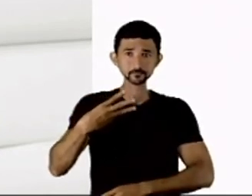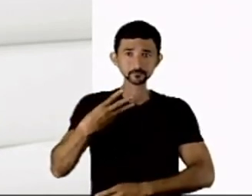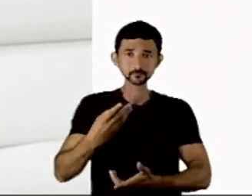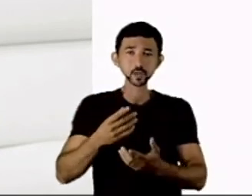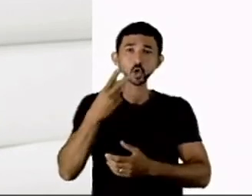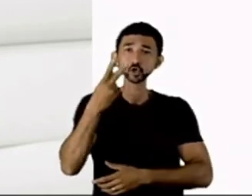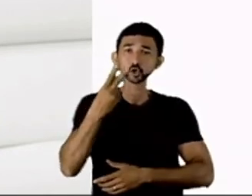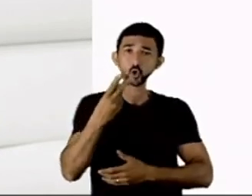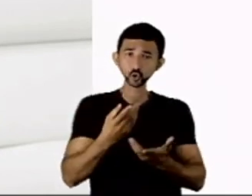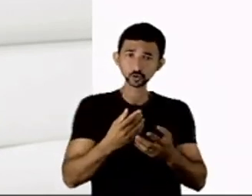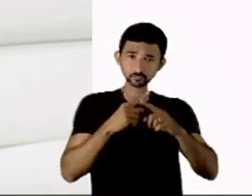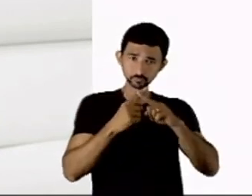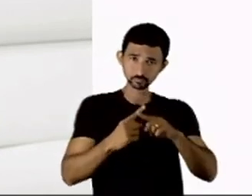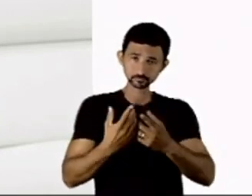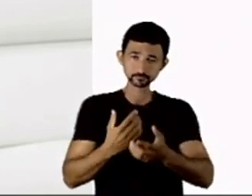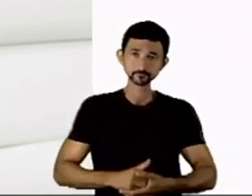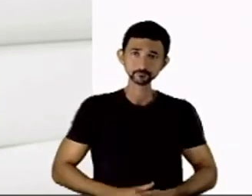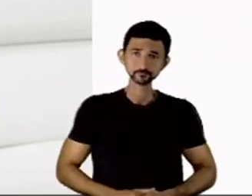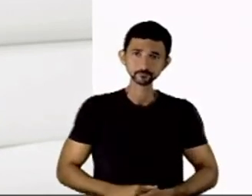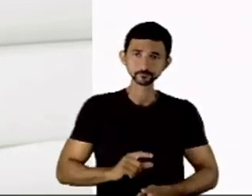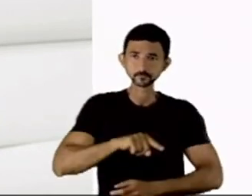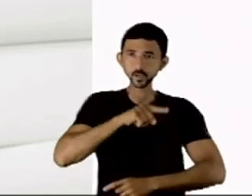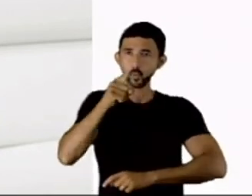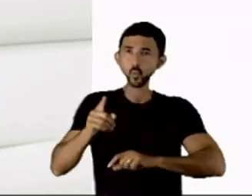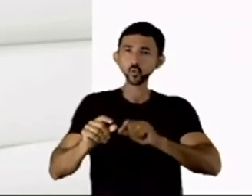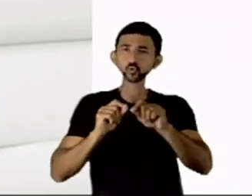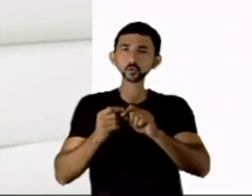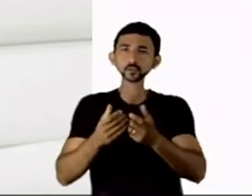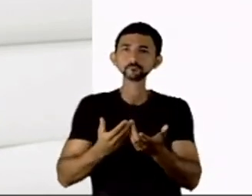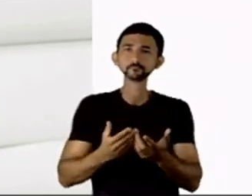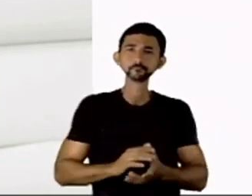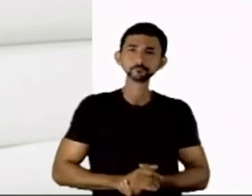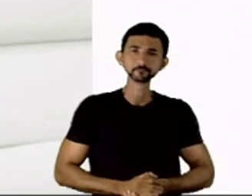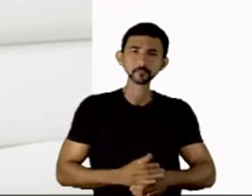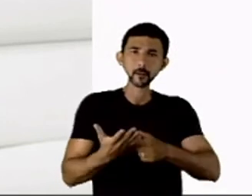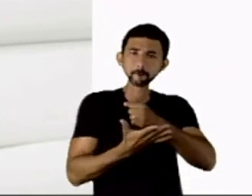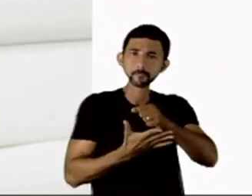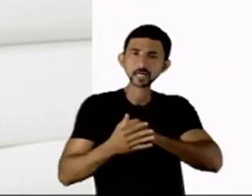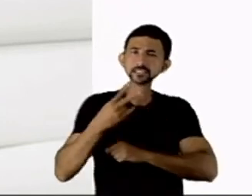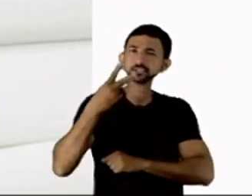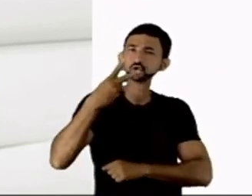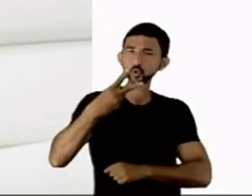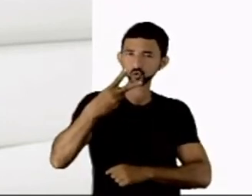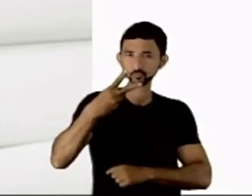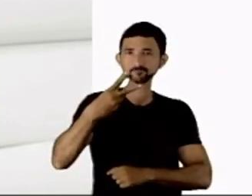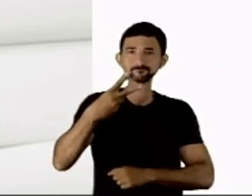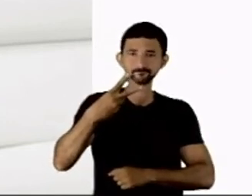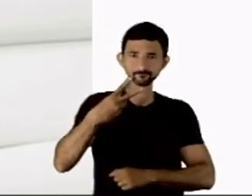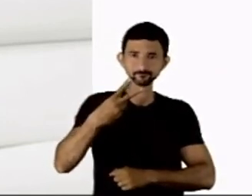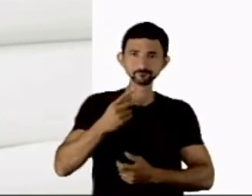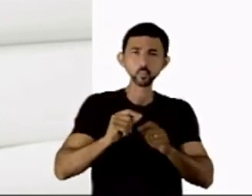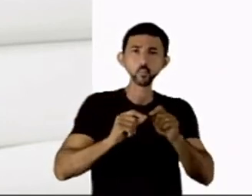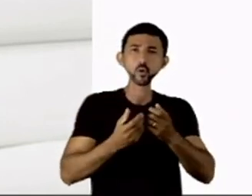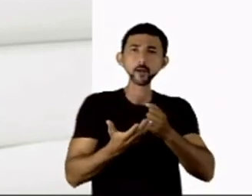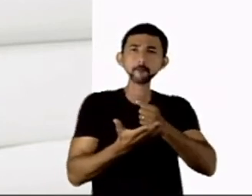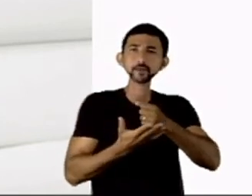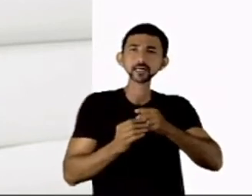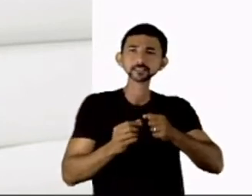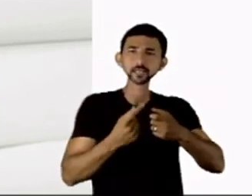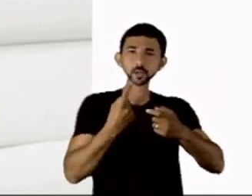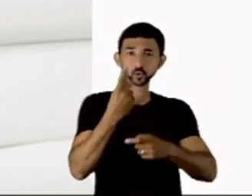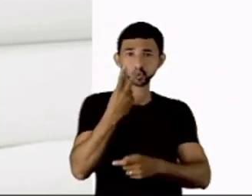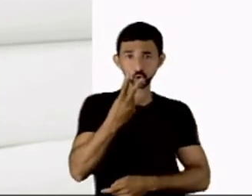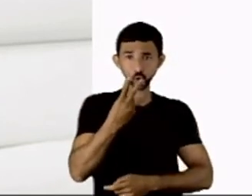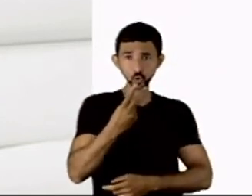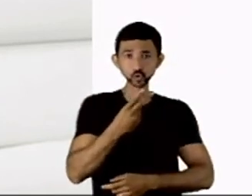exponho 2 fatores. Nesse outro exemplo, eu tenho como base o número 2. Olha, por que como base? É